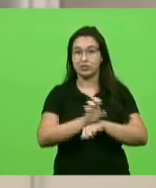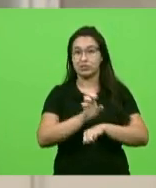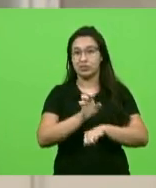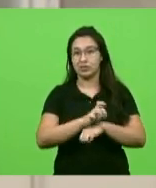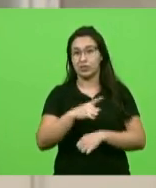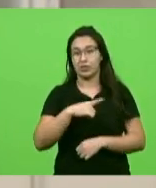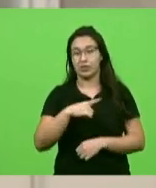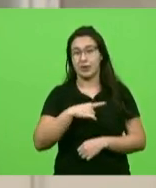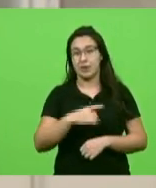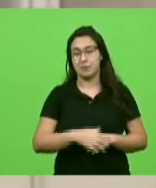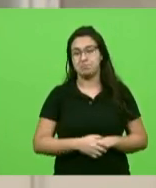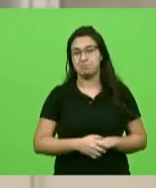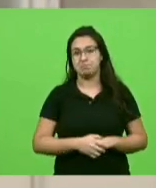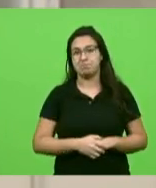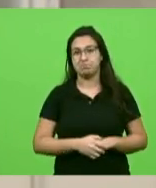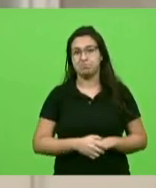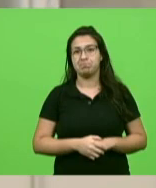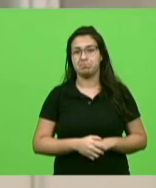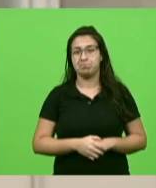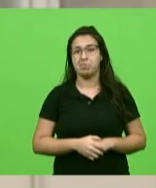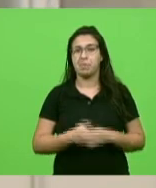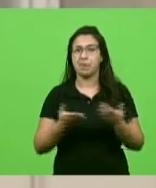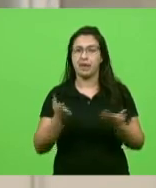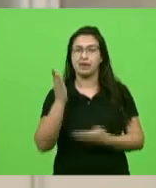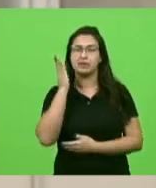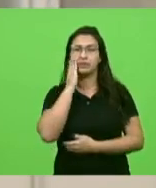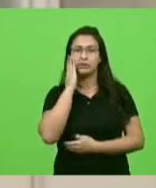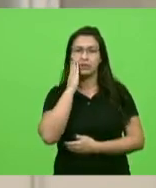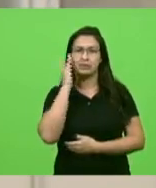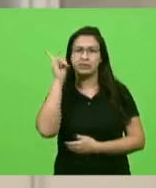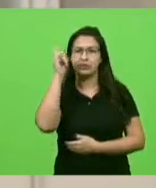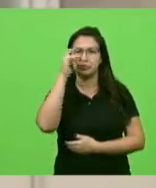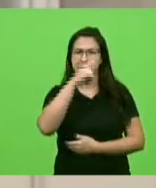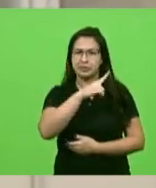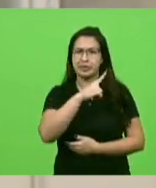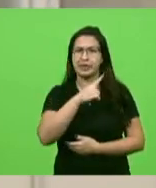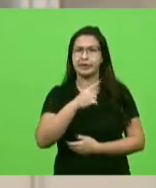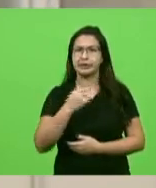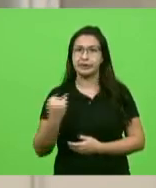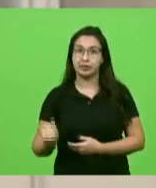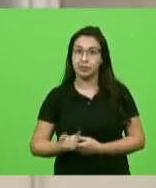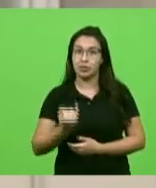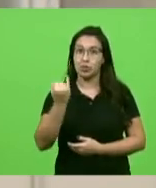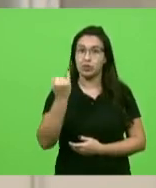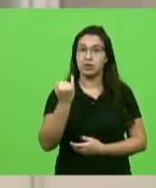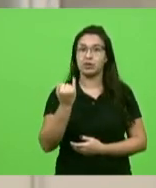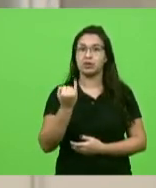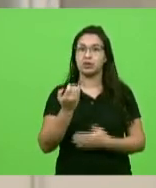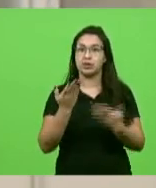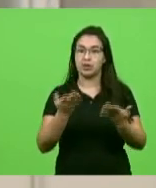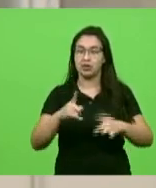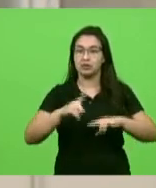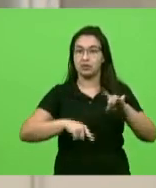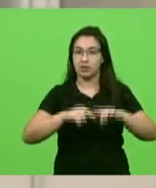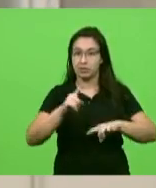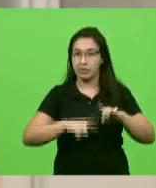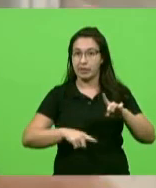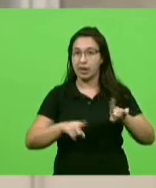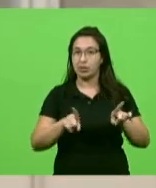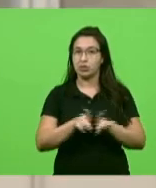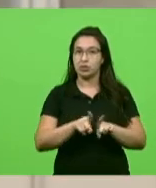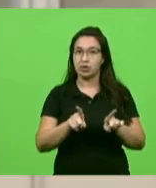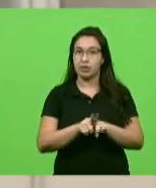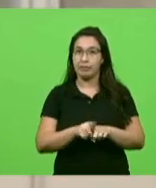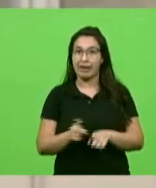Estadual esse ano ciente das dificuldades da relevância da necessidade de equipamentos bem